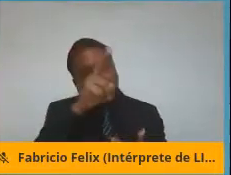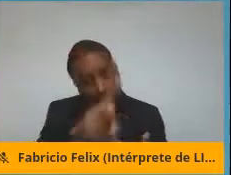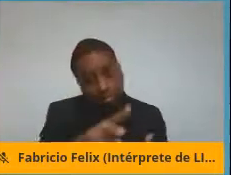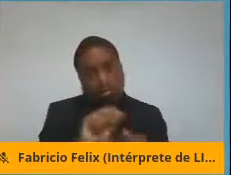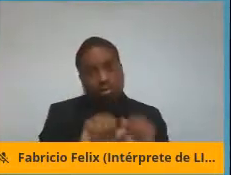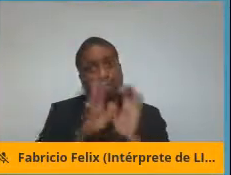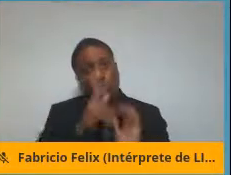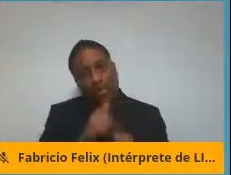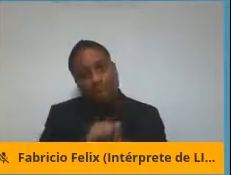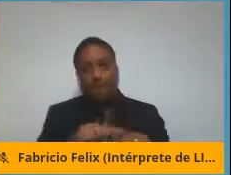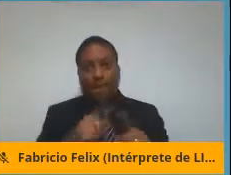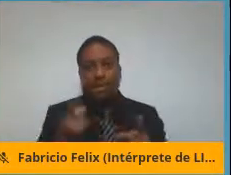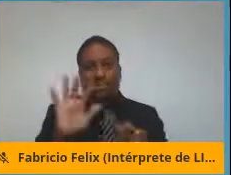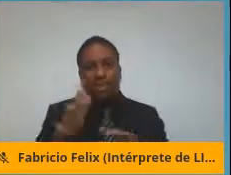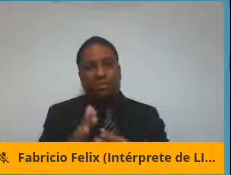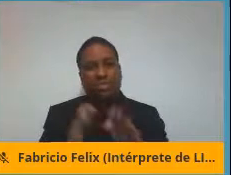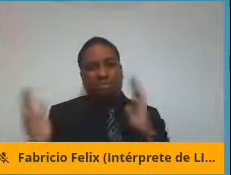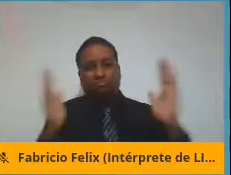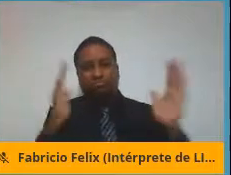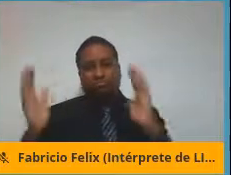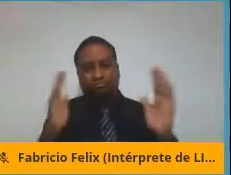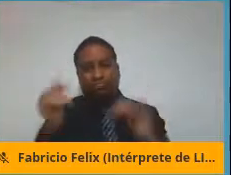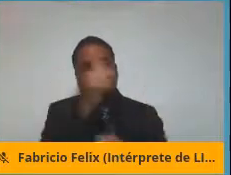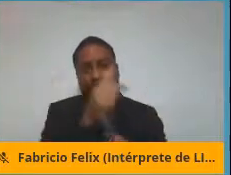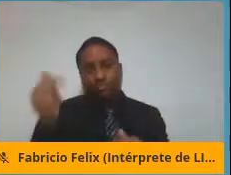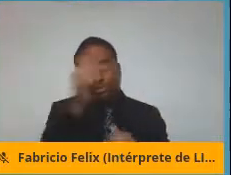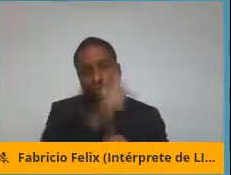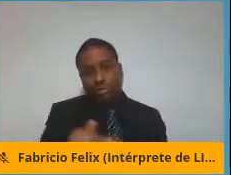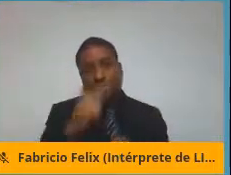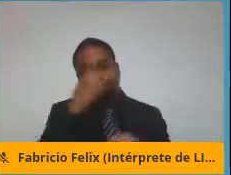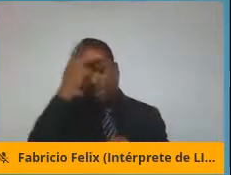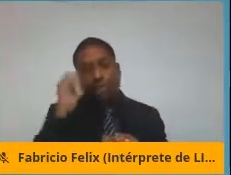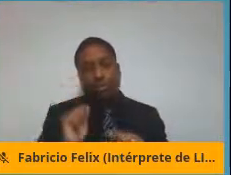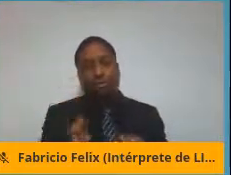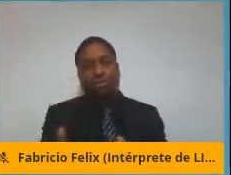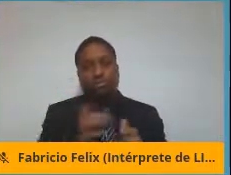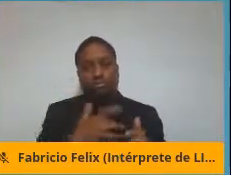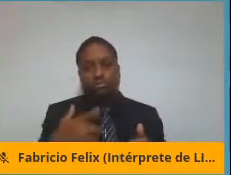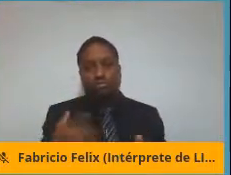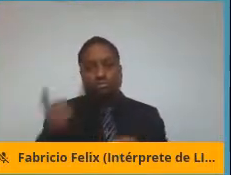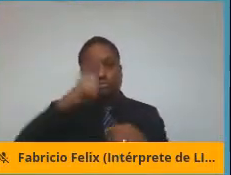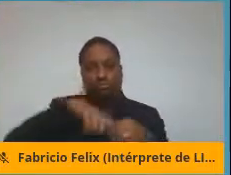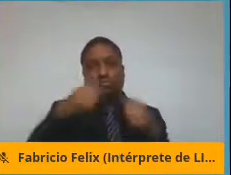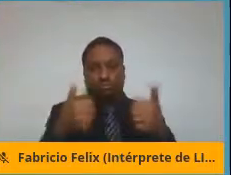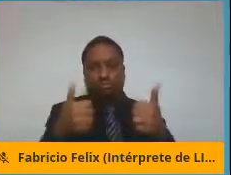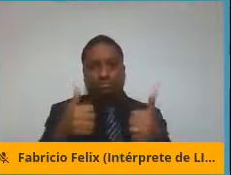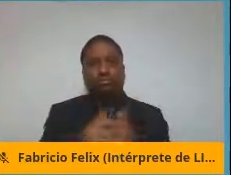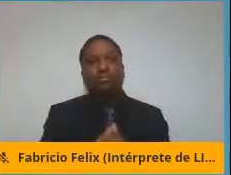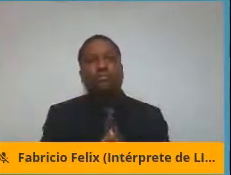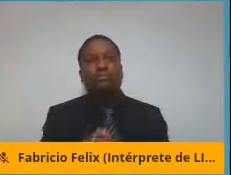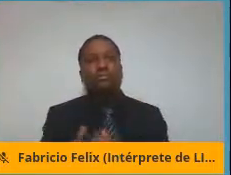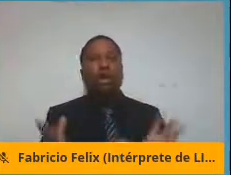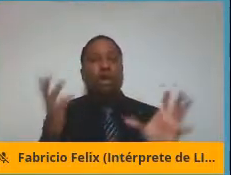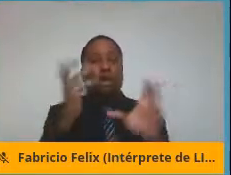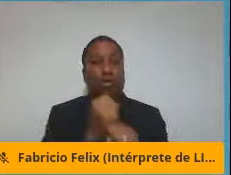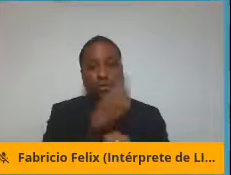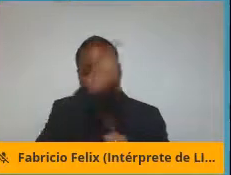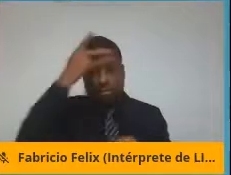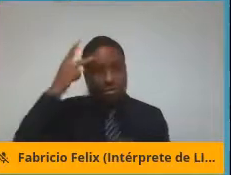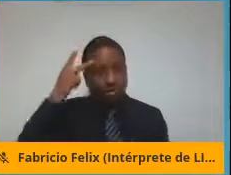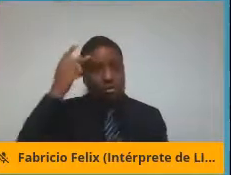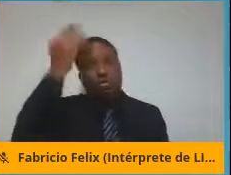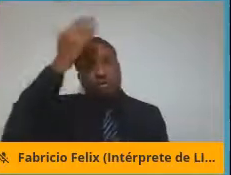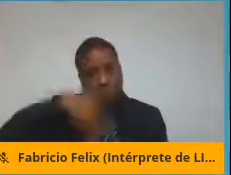14 dias, a gente estima que a pessoa está recuperada. Então, a soma das pessoas confirmadas nos últimos 14 dias dá